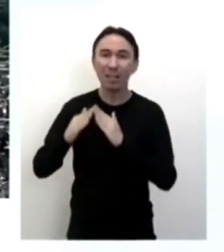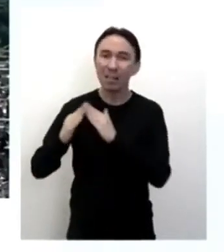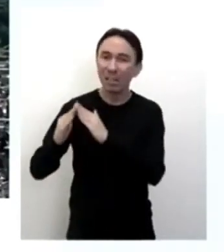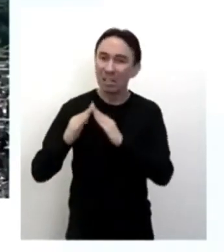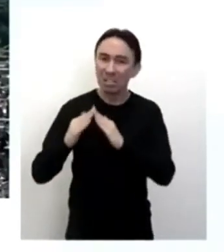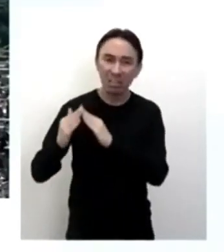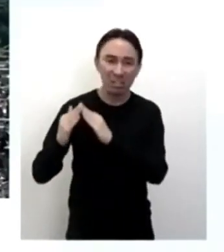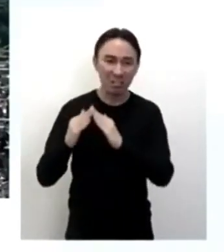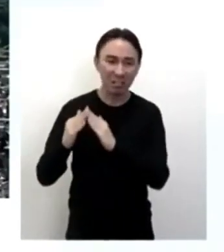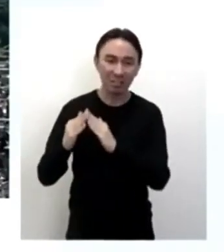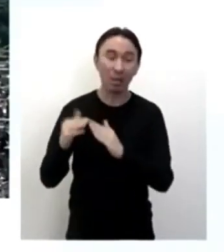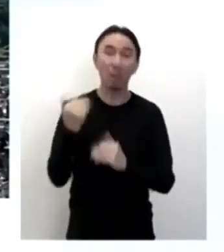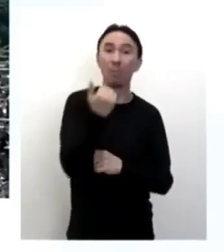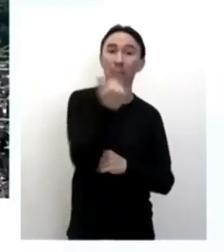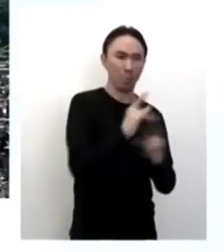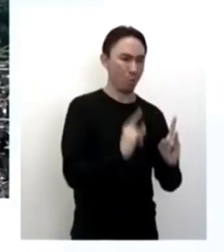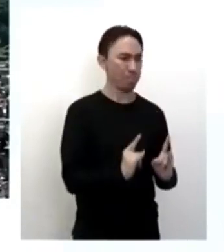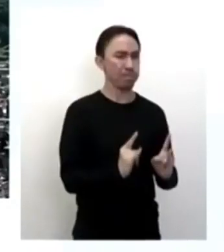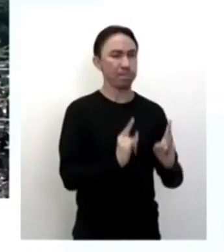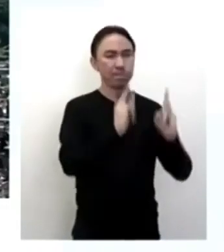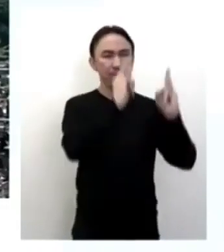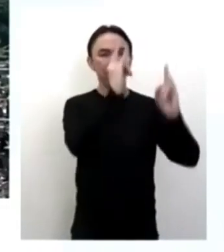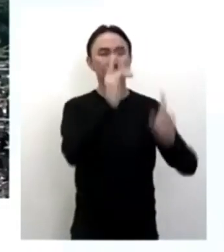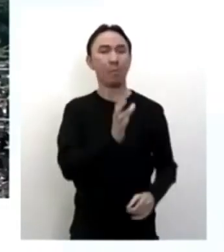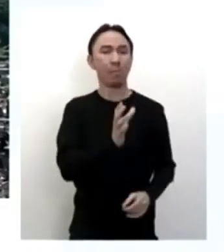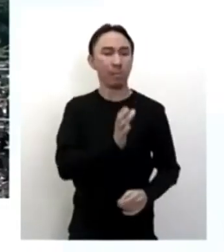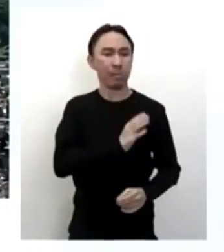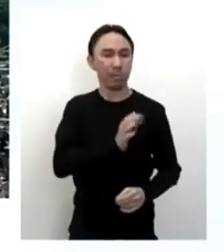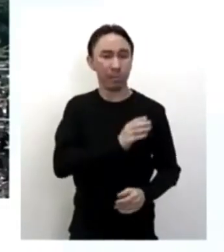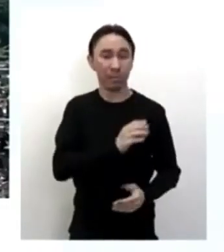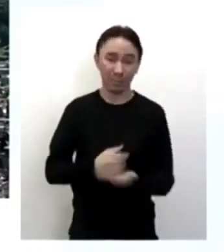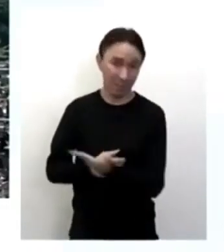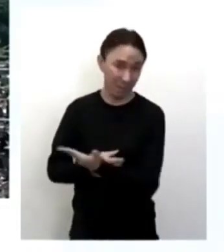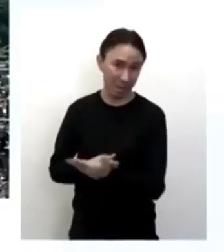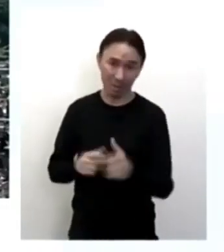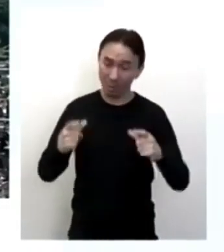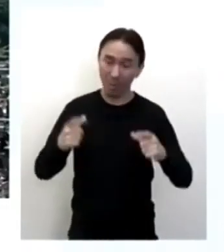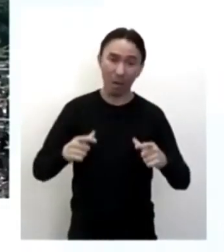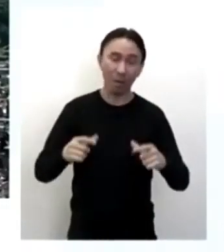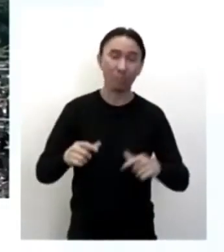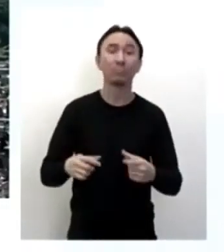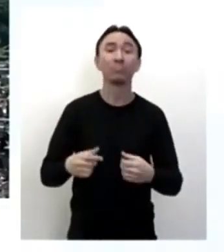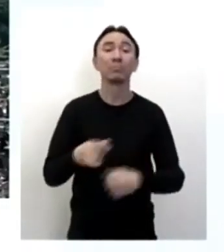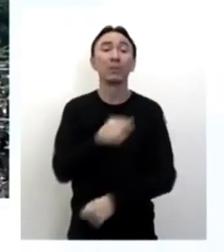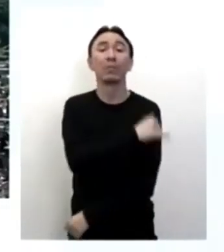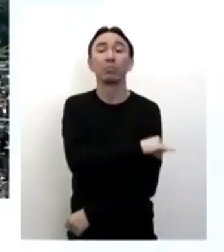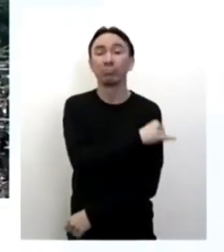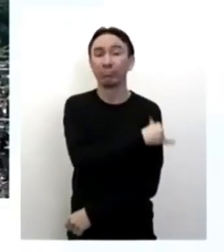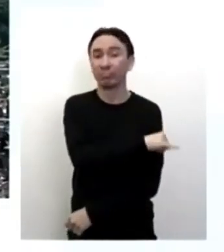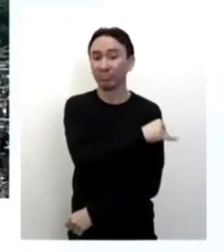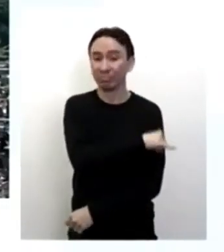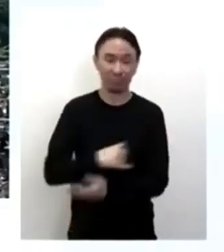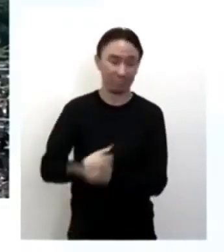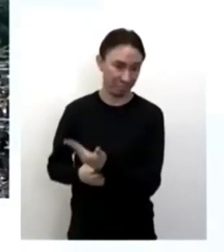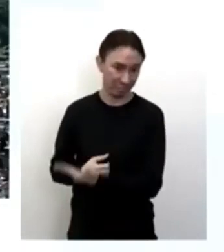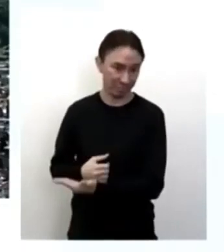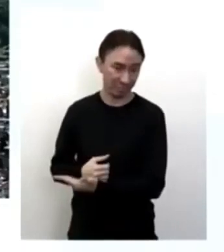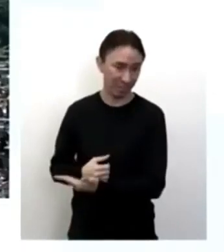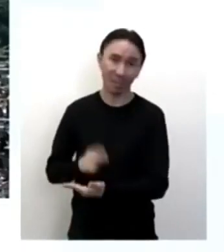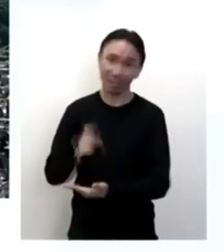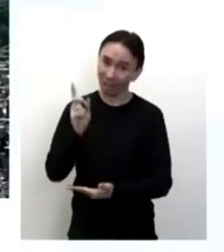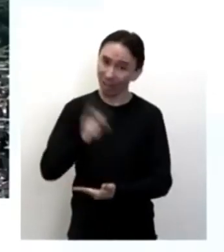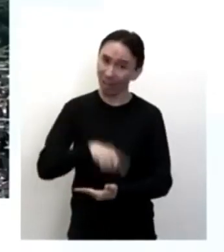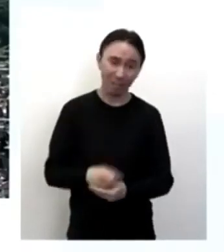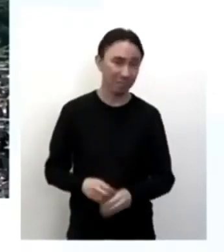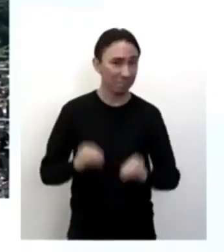lá, né? Classe média, classe alta, na região lá do Rio de Janeiro, tá certo? Então isso aí é uma clara imagem, né, da segregação